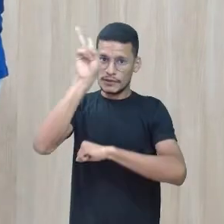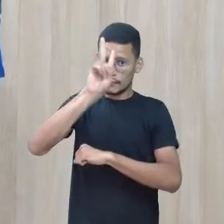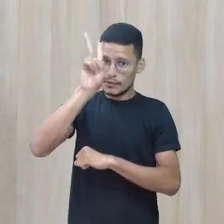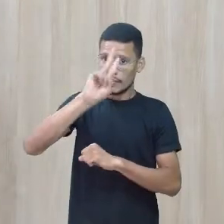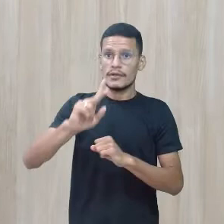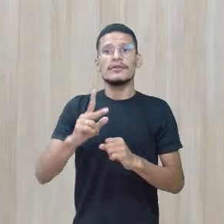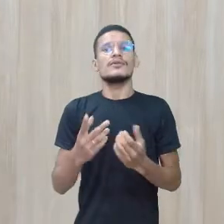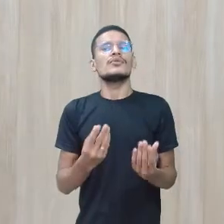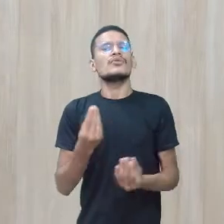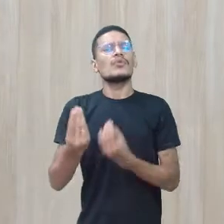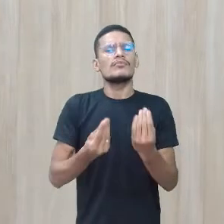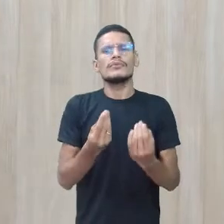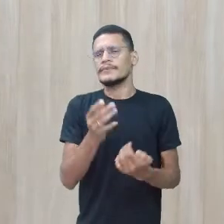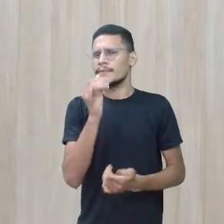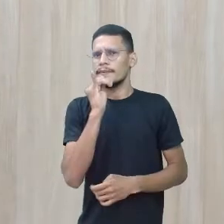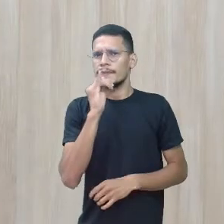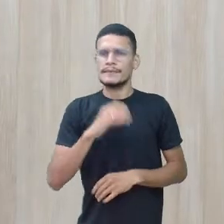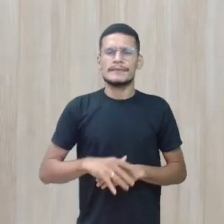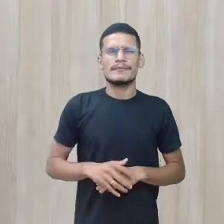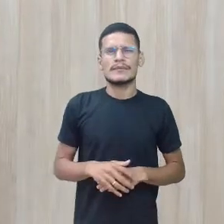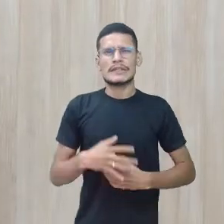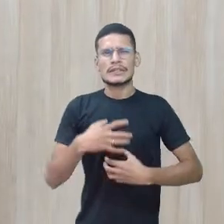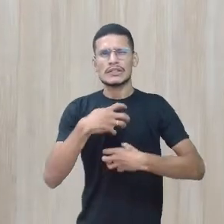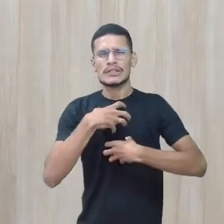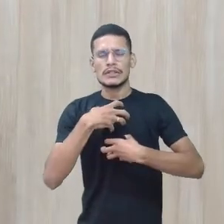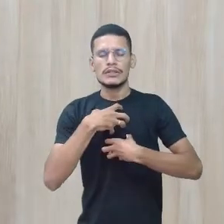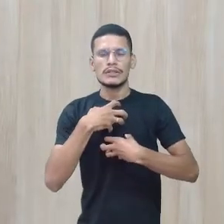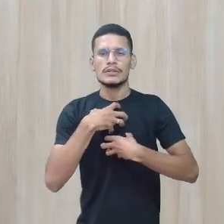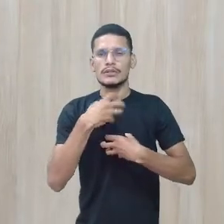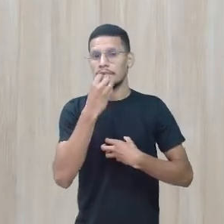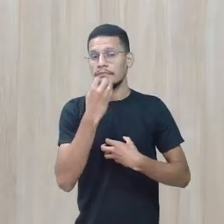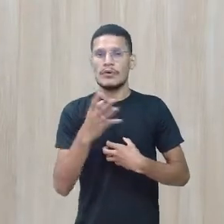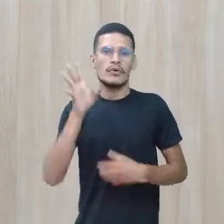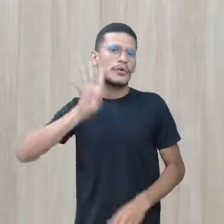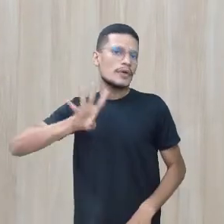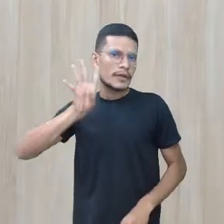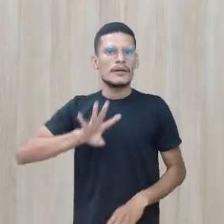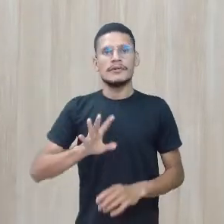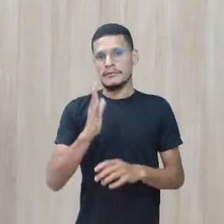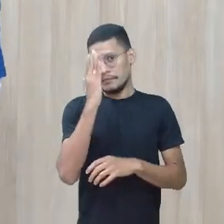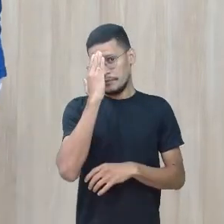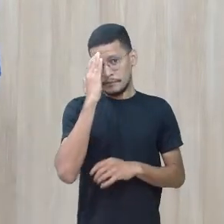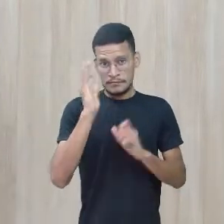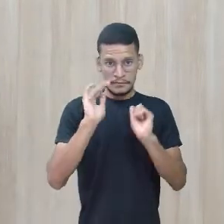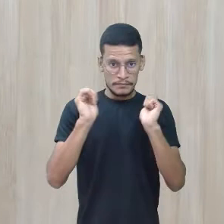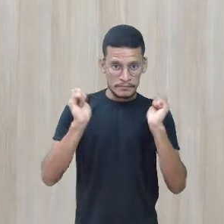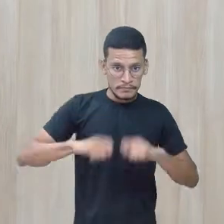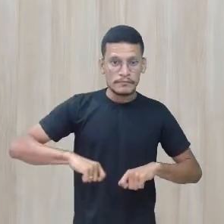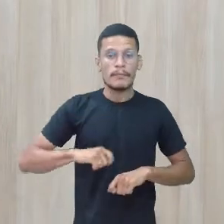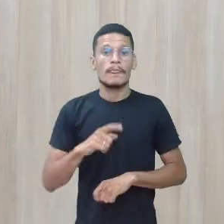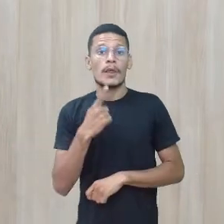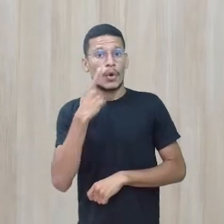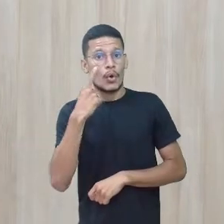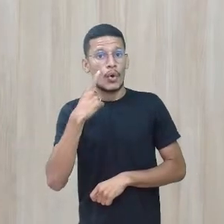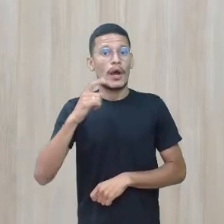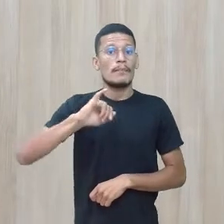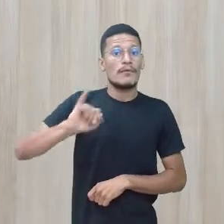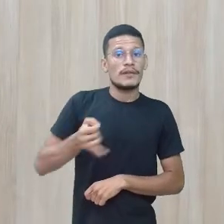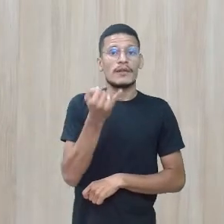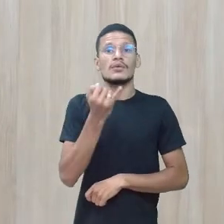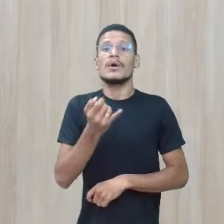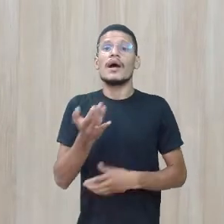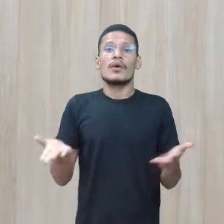da forma mais legal possível, né? E só aproveitando, se